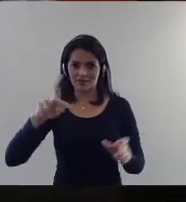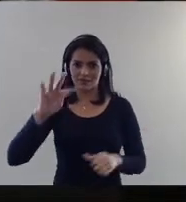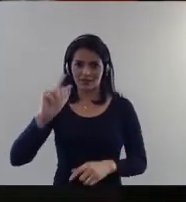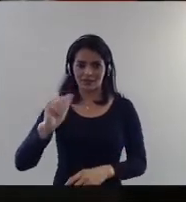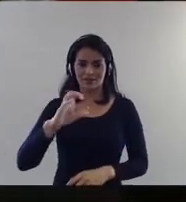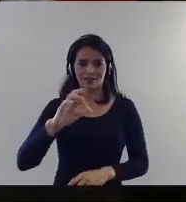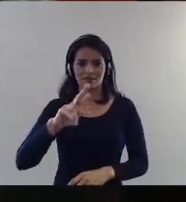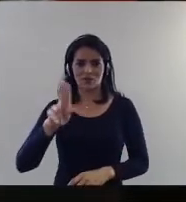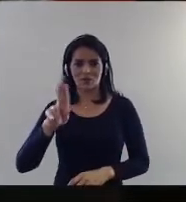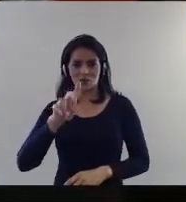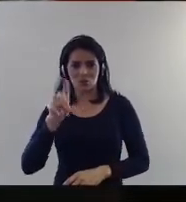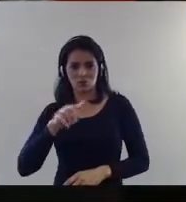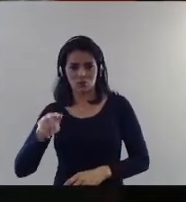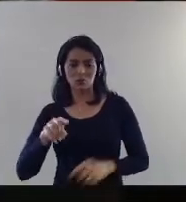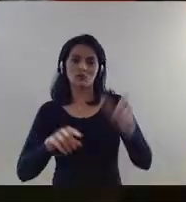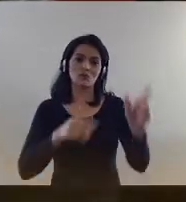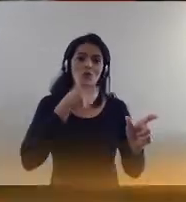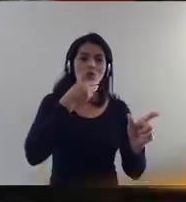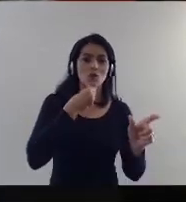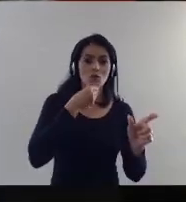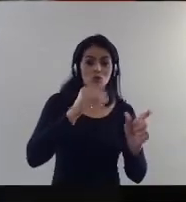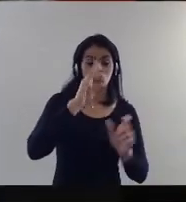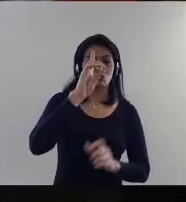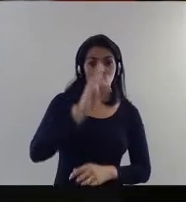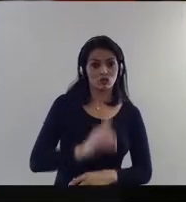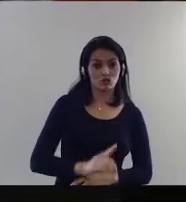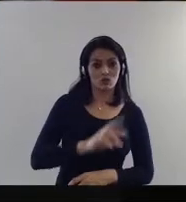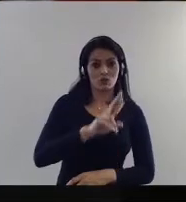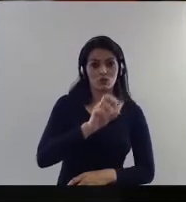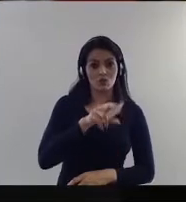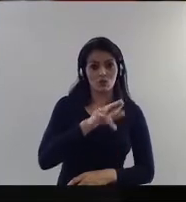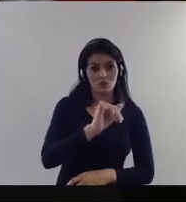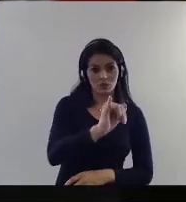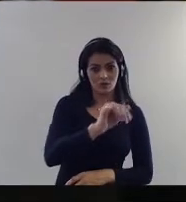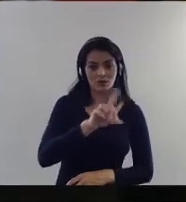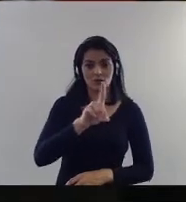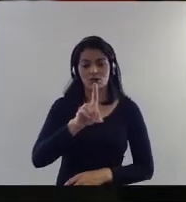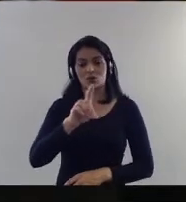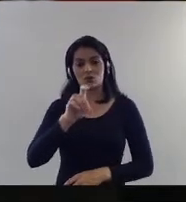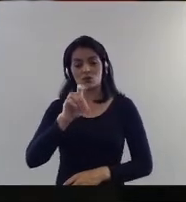nosso diretor Rony Duarte, do nosso sempre